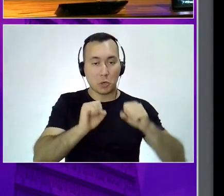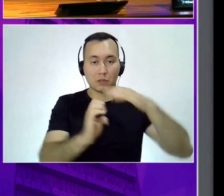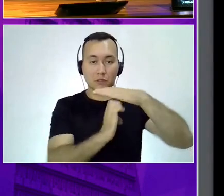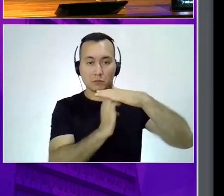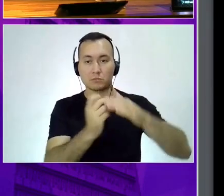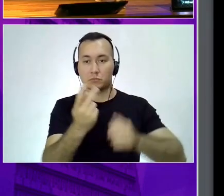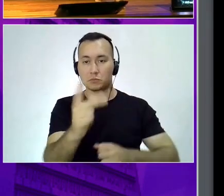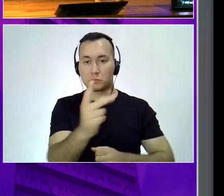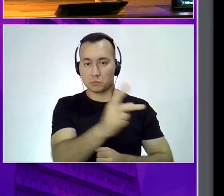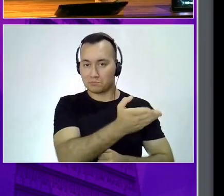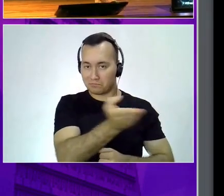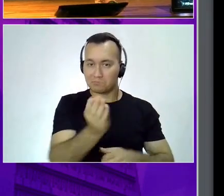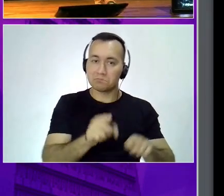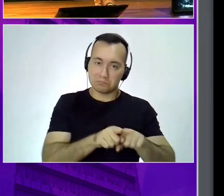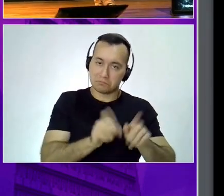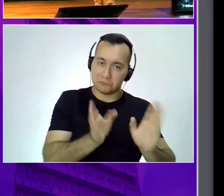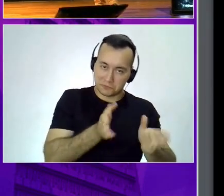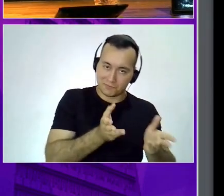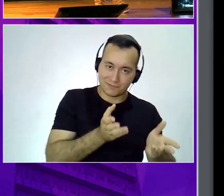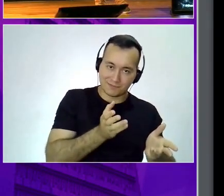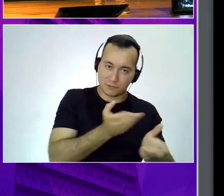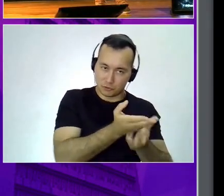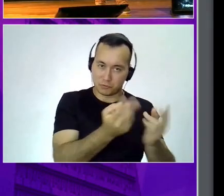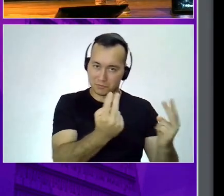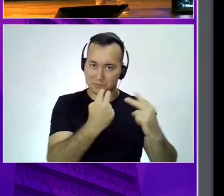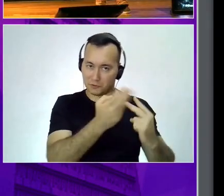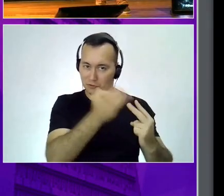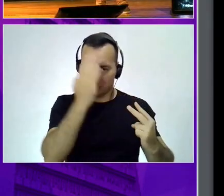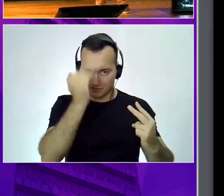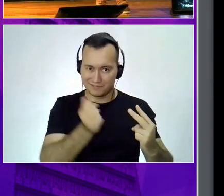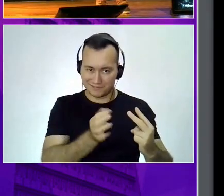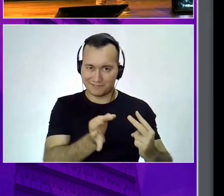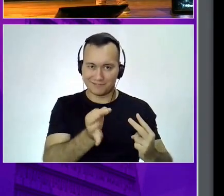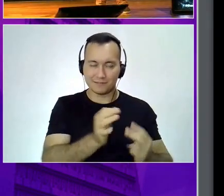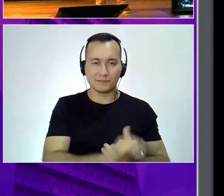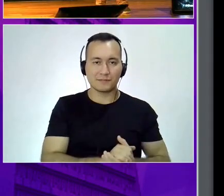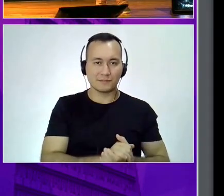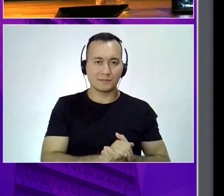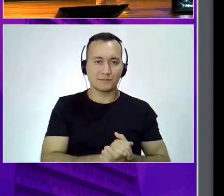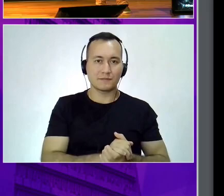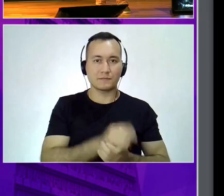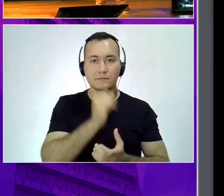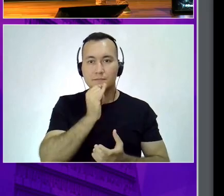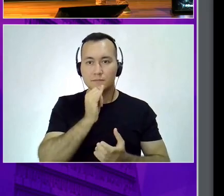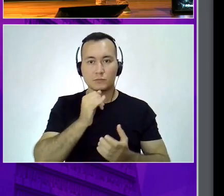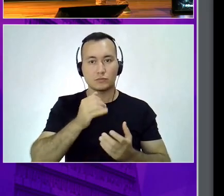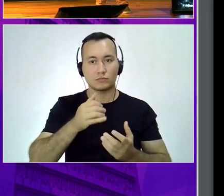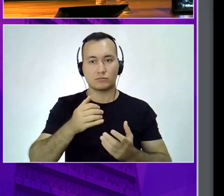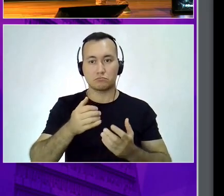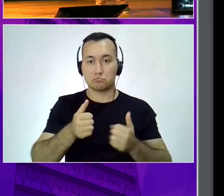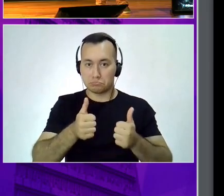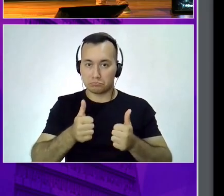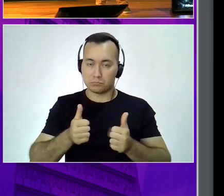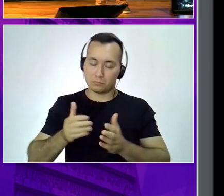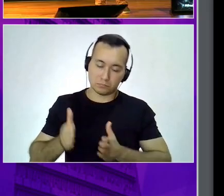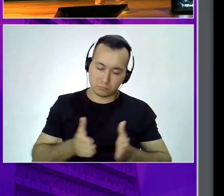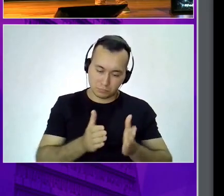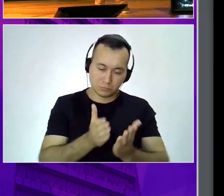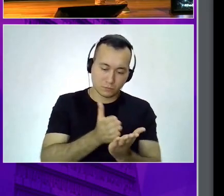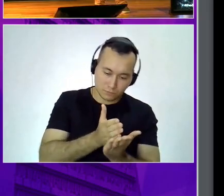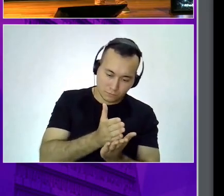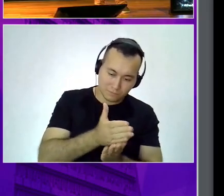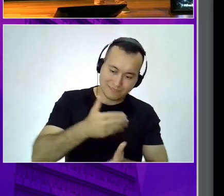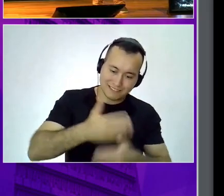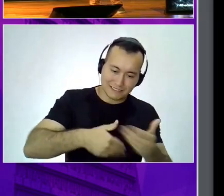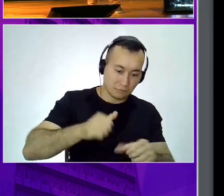Na organização de vocês que estão assistindo a gente aí de casa também. Mudança faz parte, né? A gente sabe que